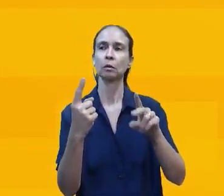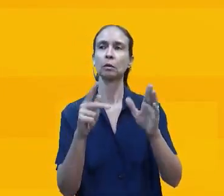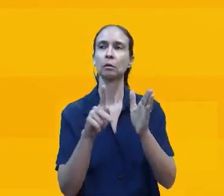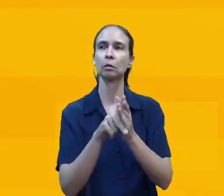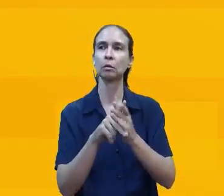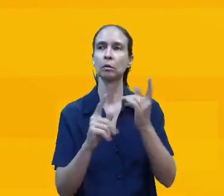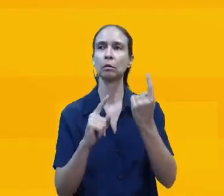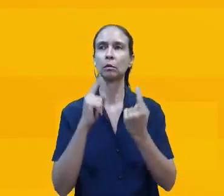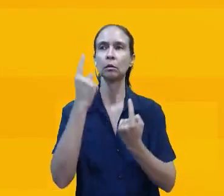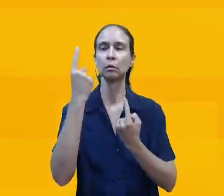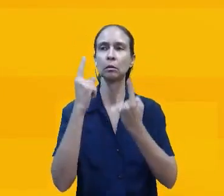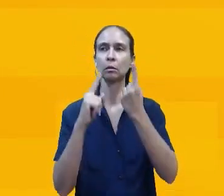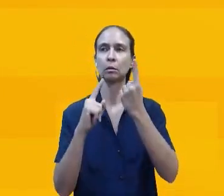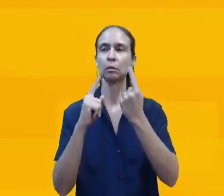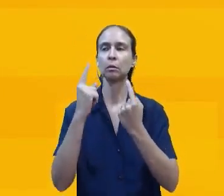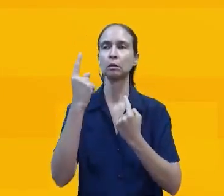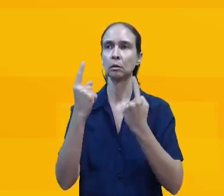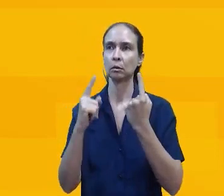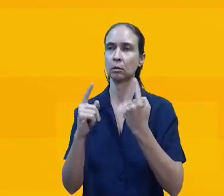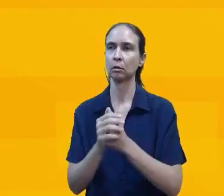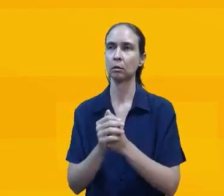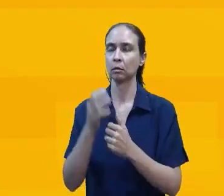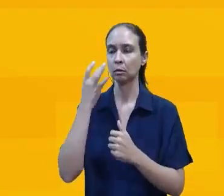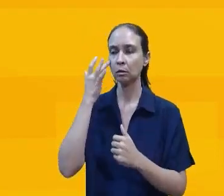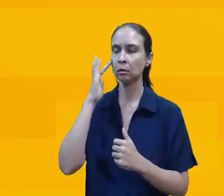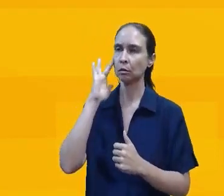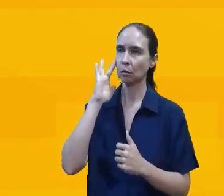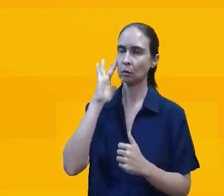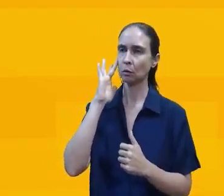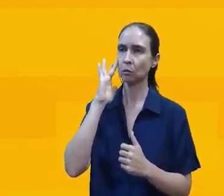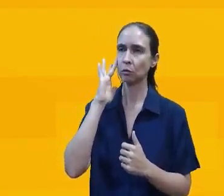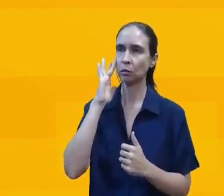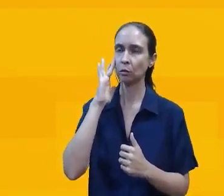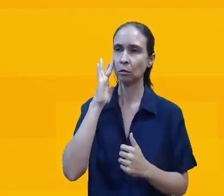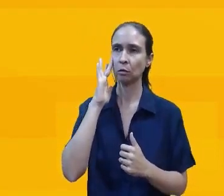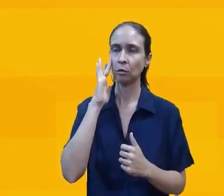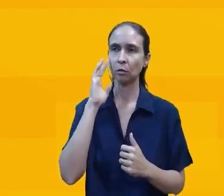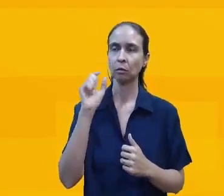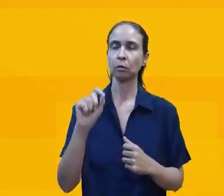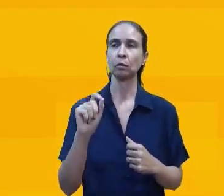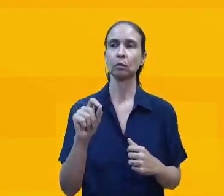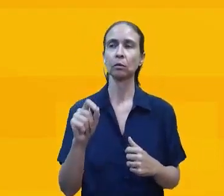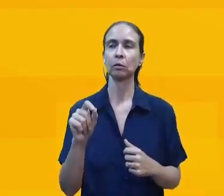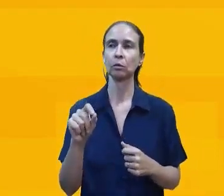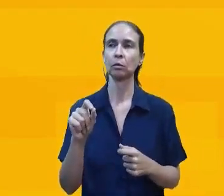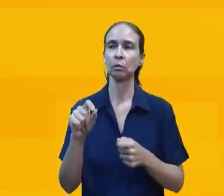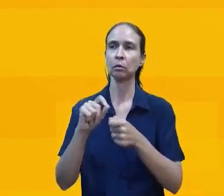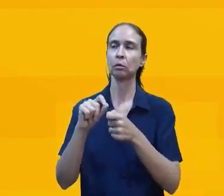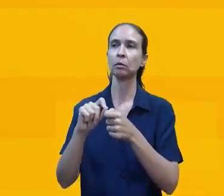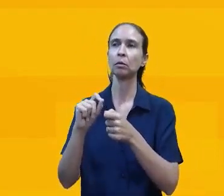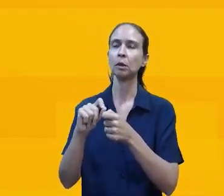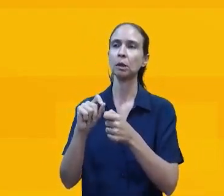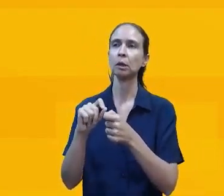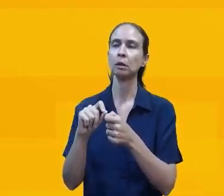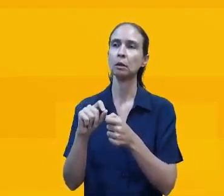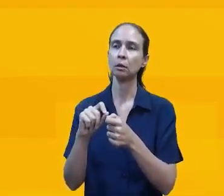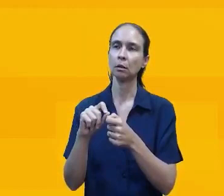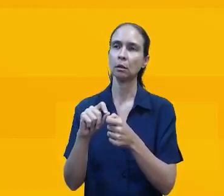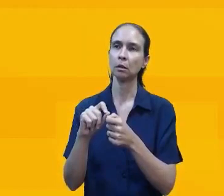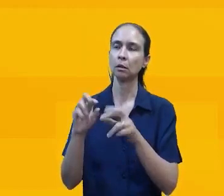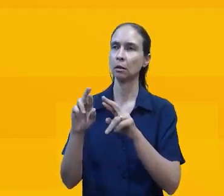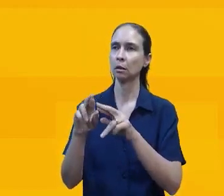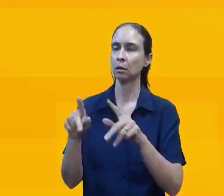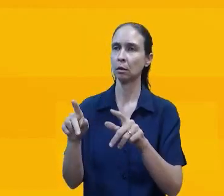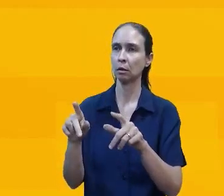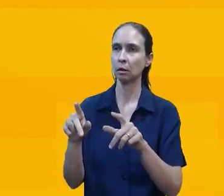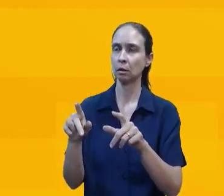Pois é, aí tem o que eu acho que realmente faz a diferença é